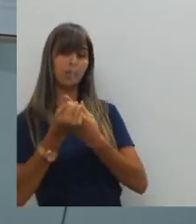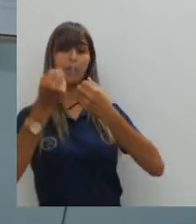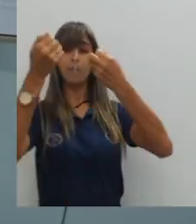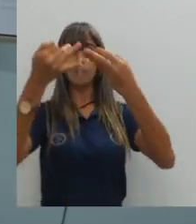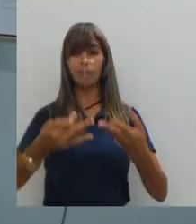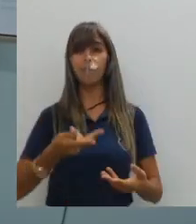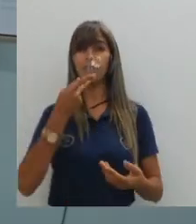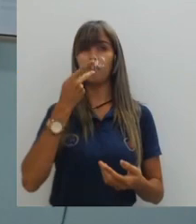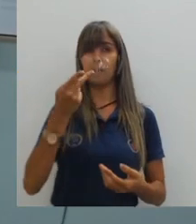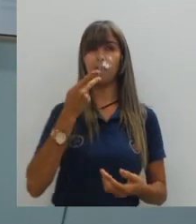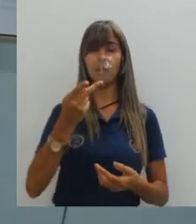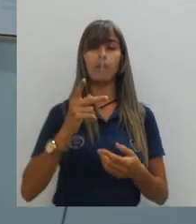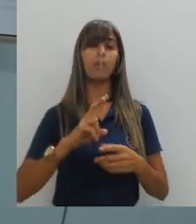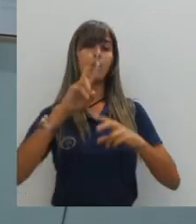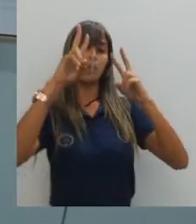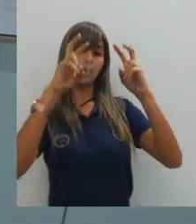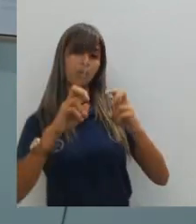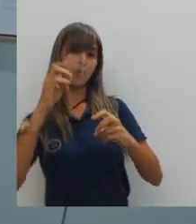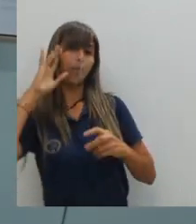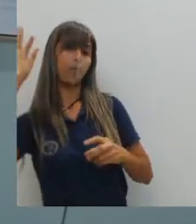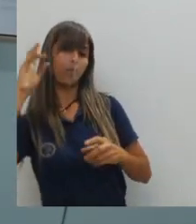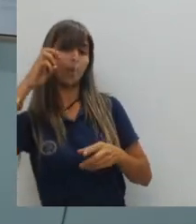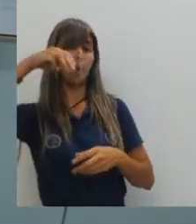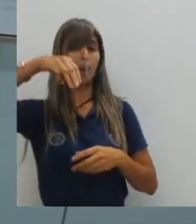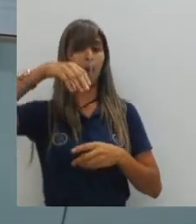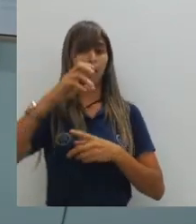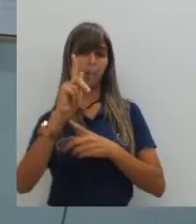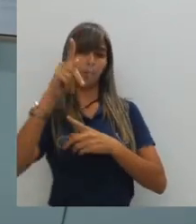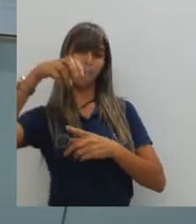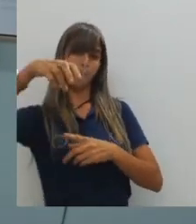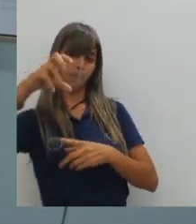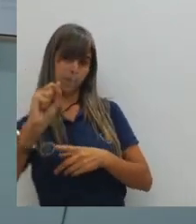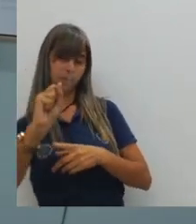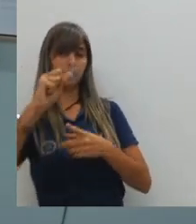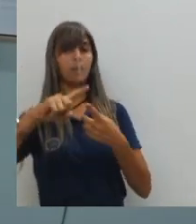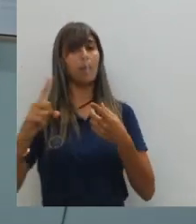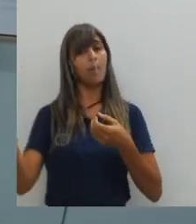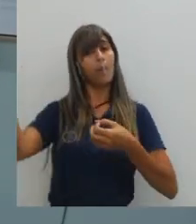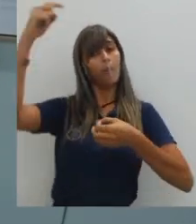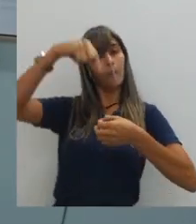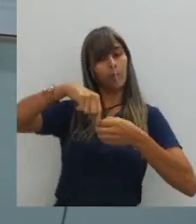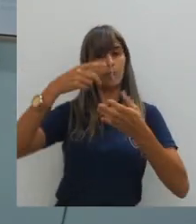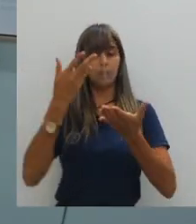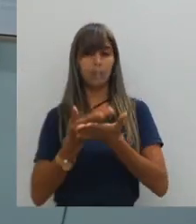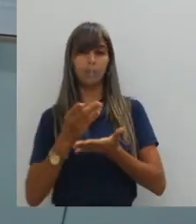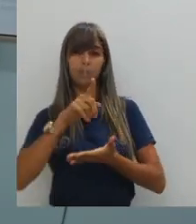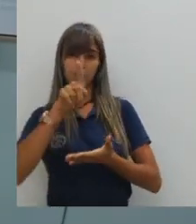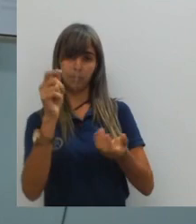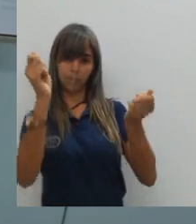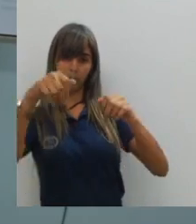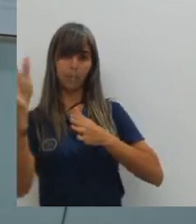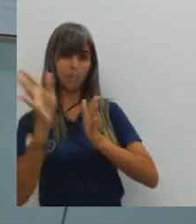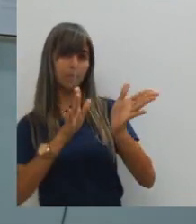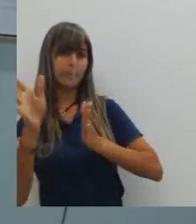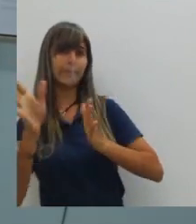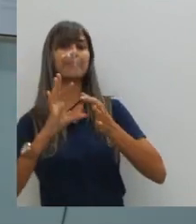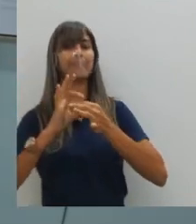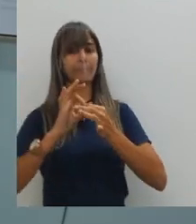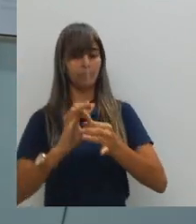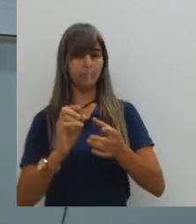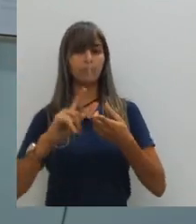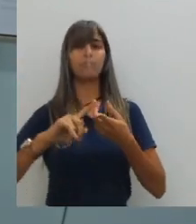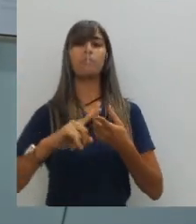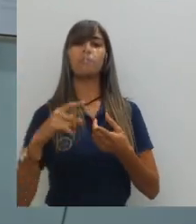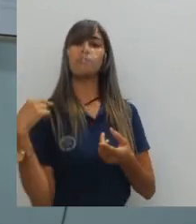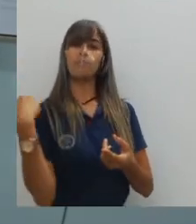Émile Durkheim, a gente fala sobre Karl Marx, né? E aí vocês podem retornar a essa aula para que vocês possam ter acesso a esse conteúdo, tá certo? Então a